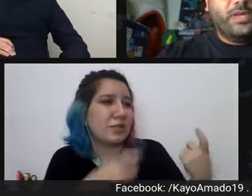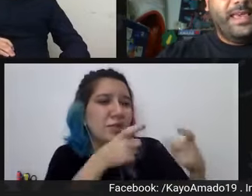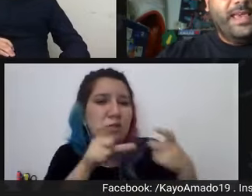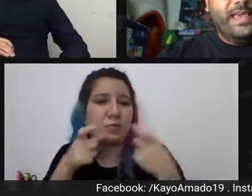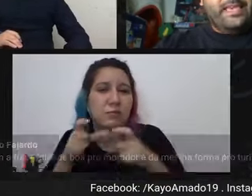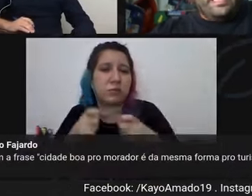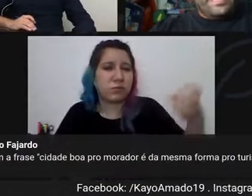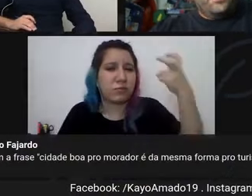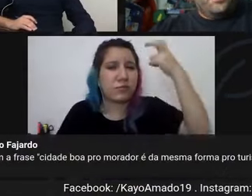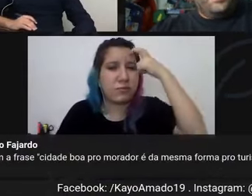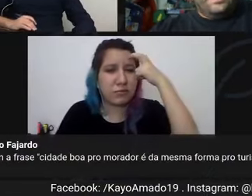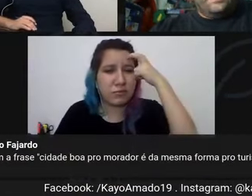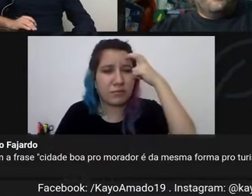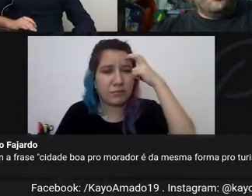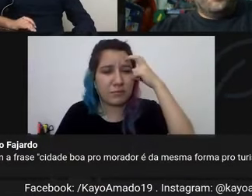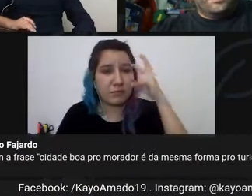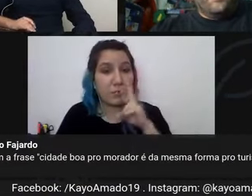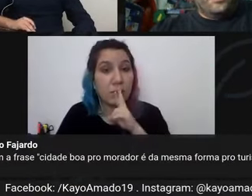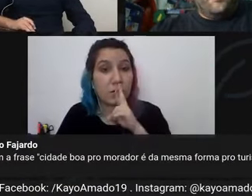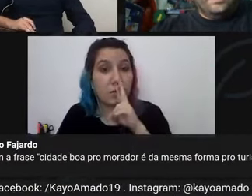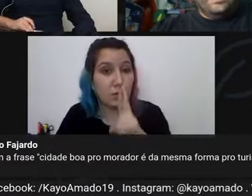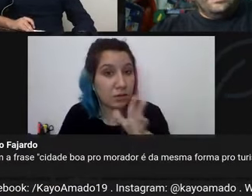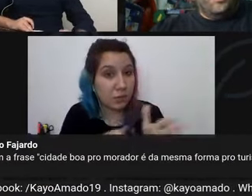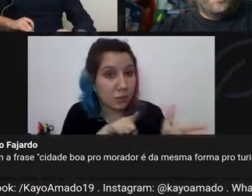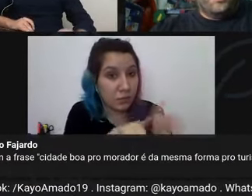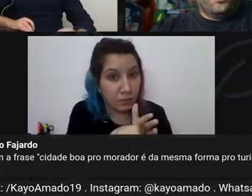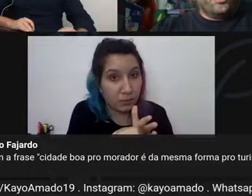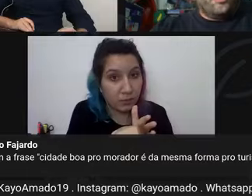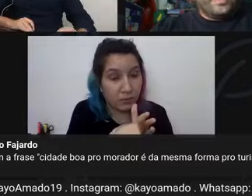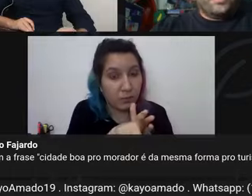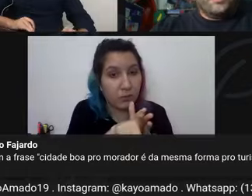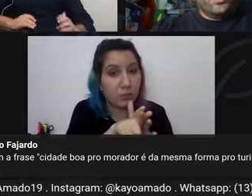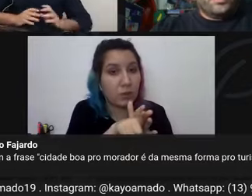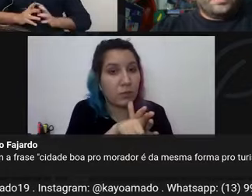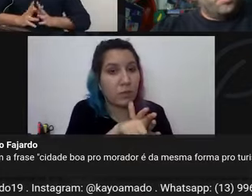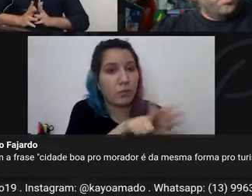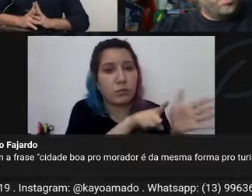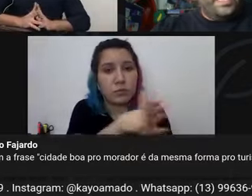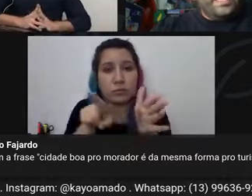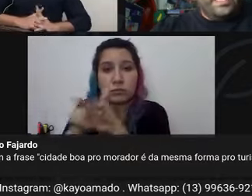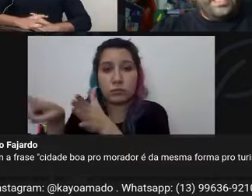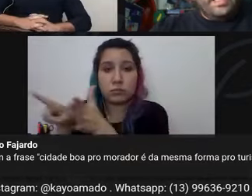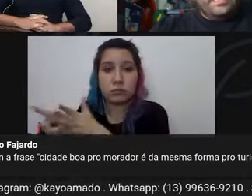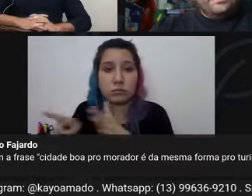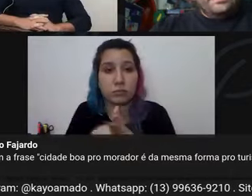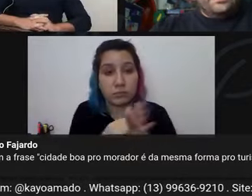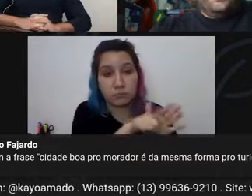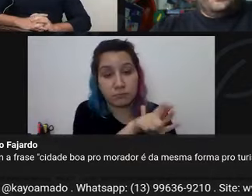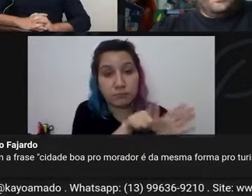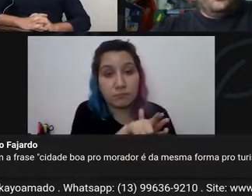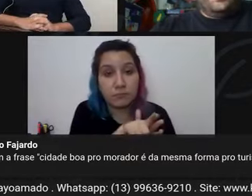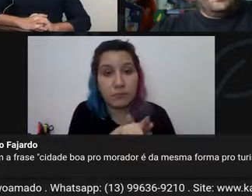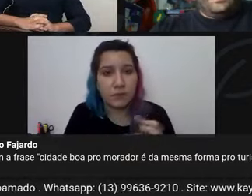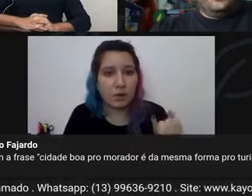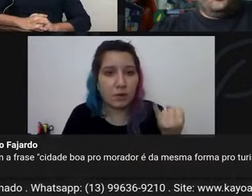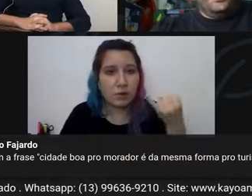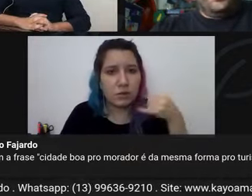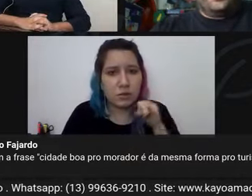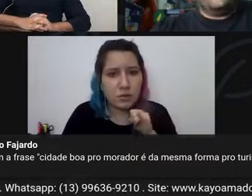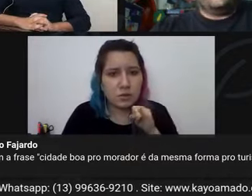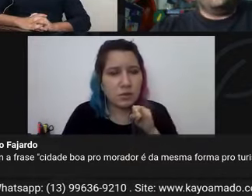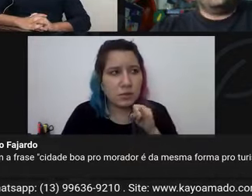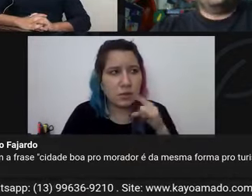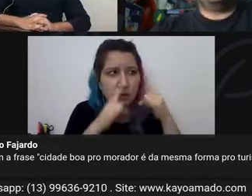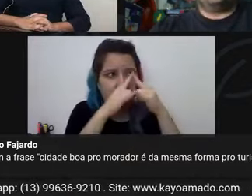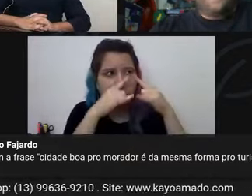os seus espaços, a sua cultura, né? E até respondendo aquela pergunta que você fez inicial para todos, eu estou vendo as pessoas responderem, né? Se São Vicente é